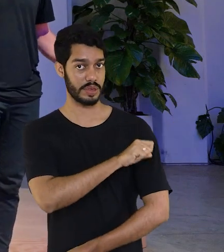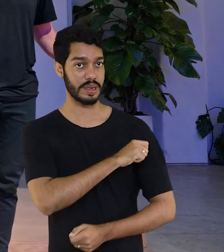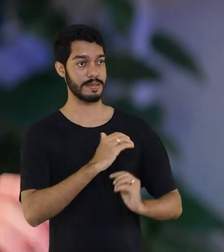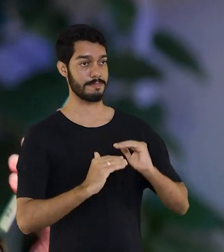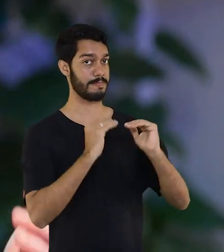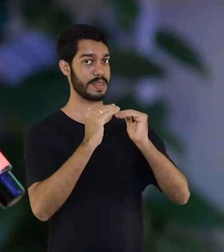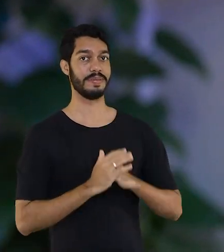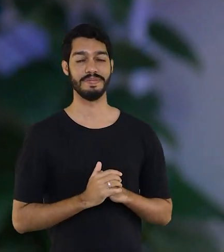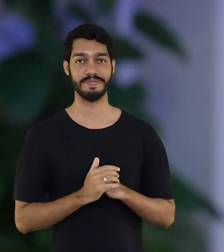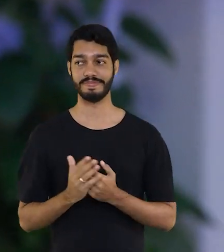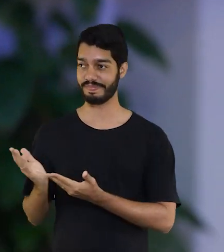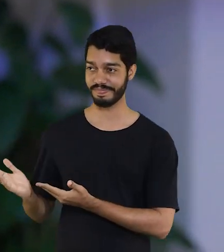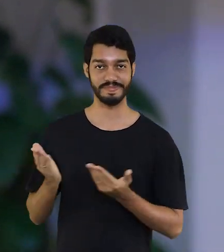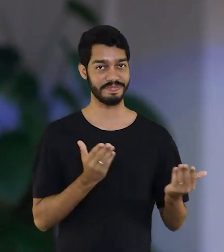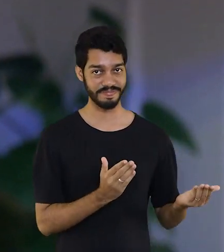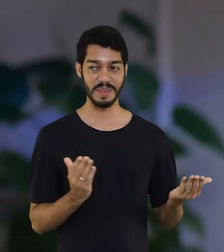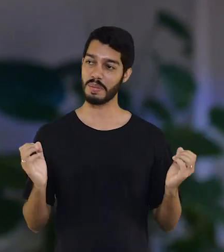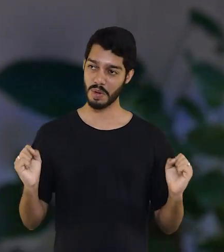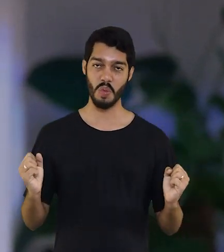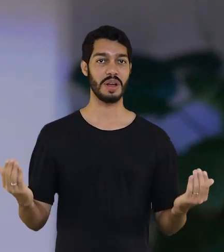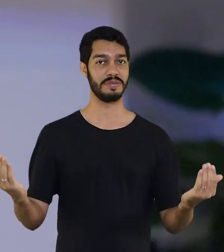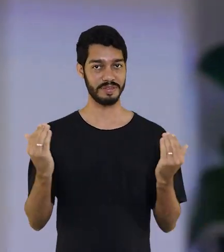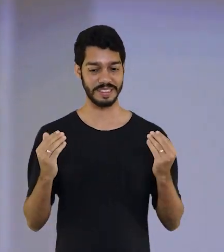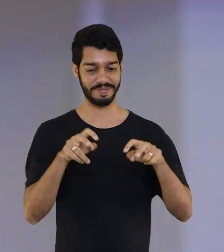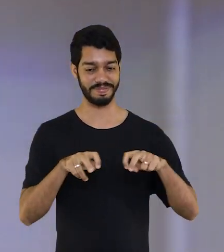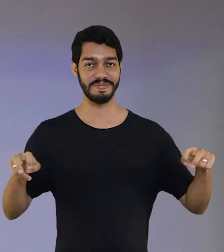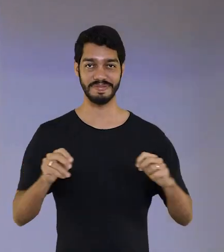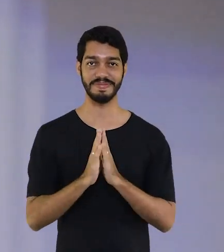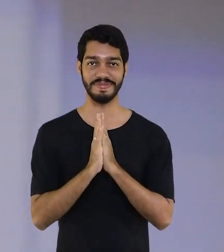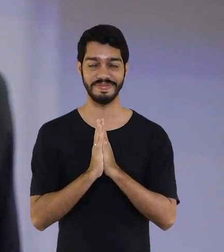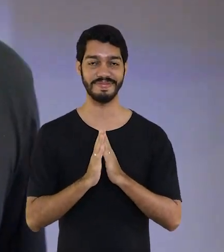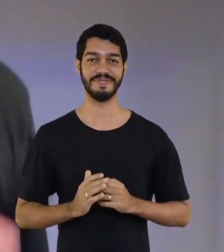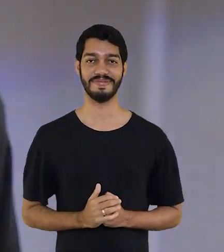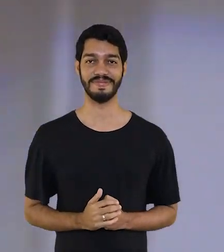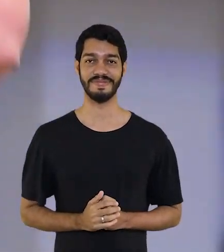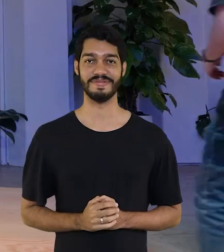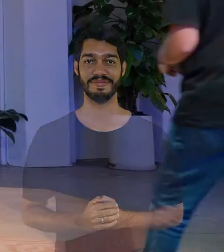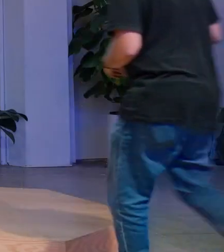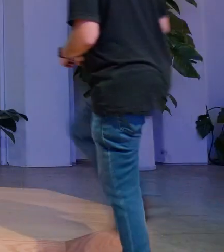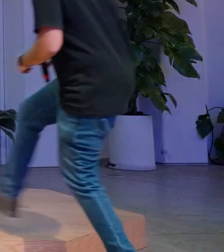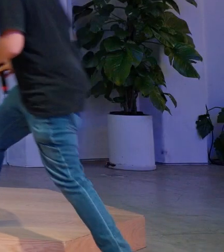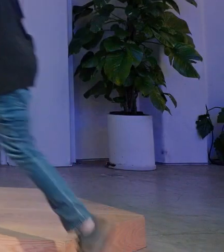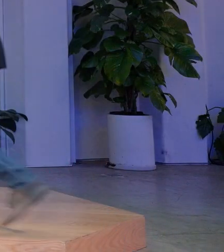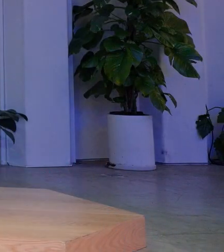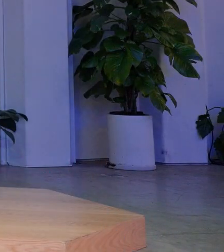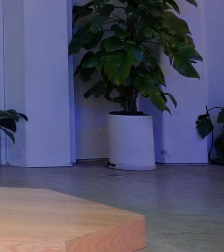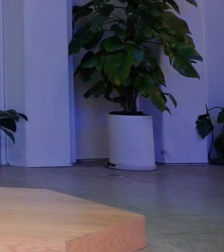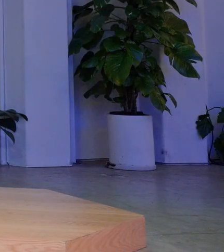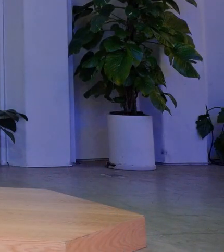do Rio. Então, pessoal, Bibi, Luiz Alberto, William, podem vir para o palco, por favor.